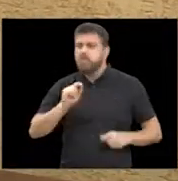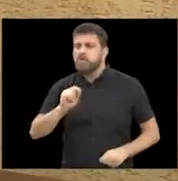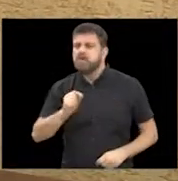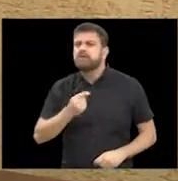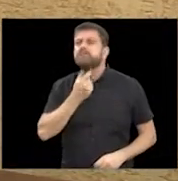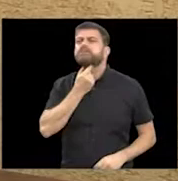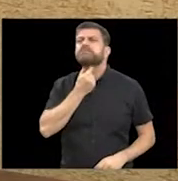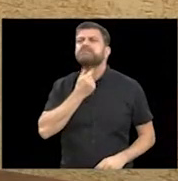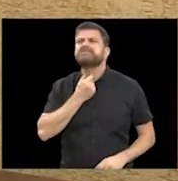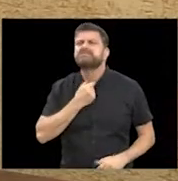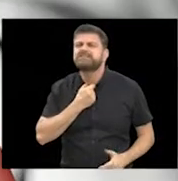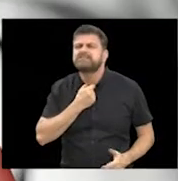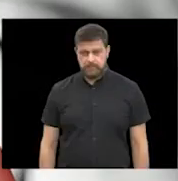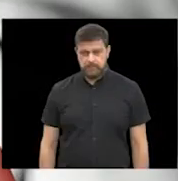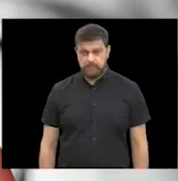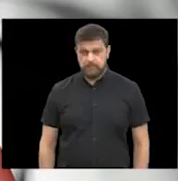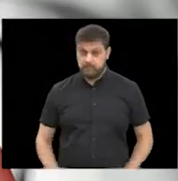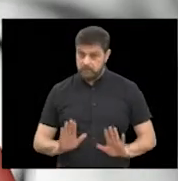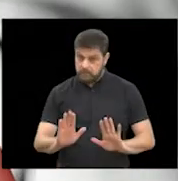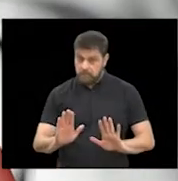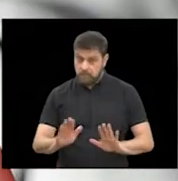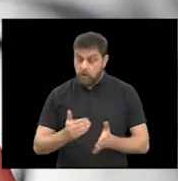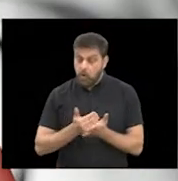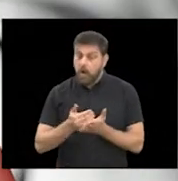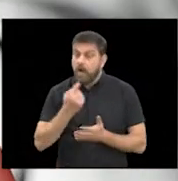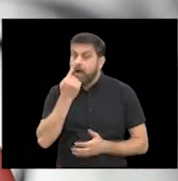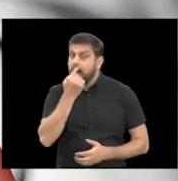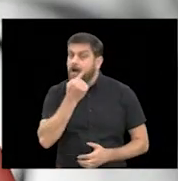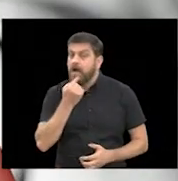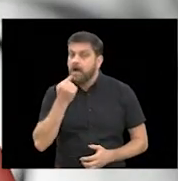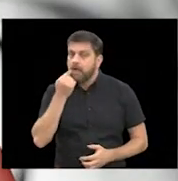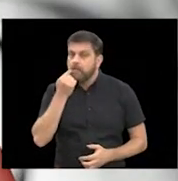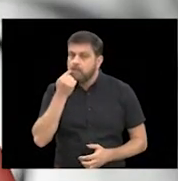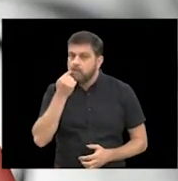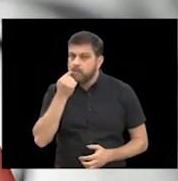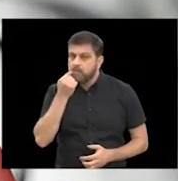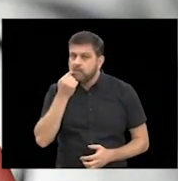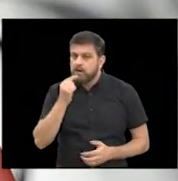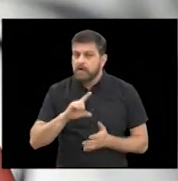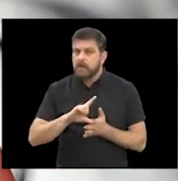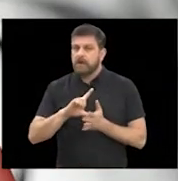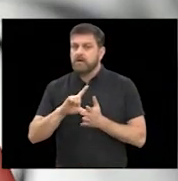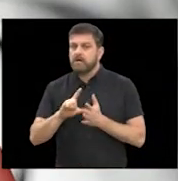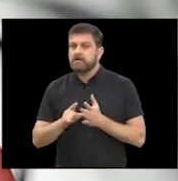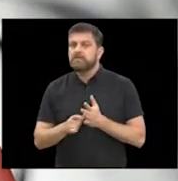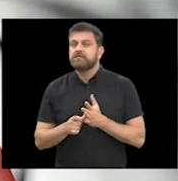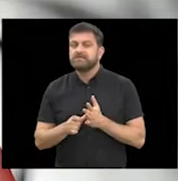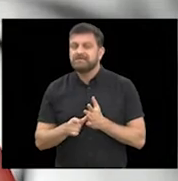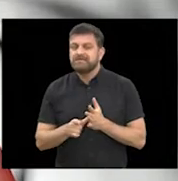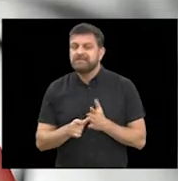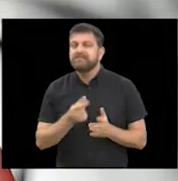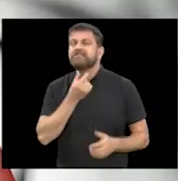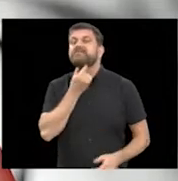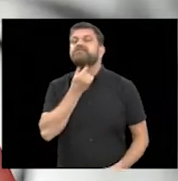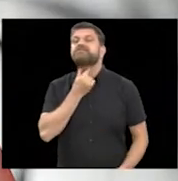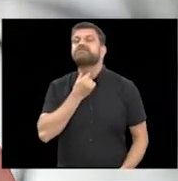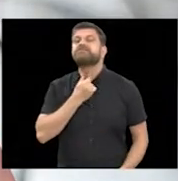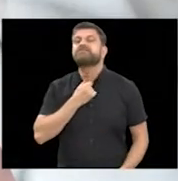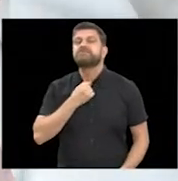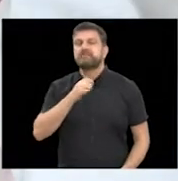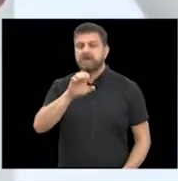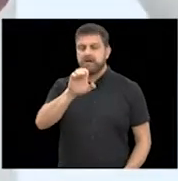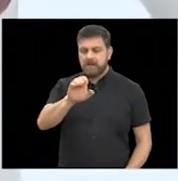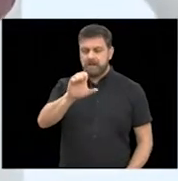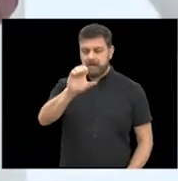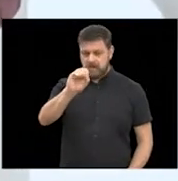o intestino... Ele começa pela boca. Boca. Boca, ah. Uhum. Esôfago, e